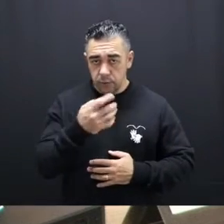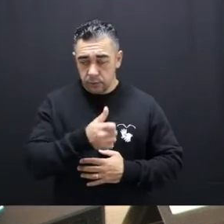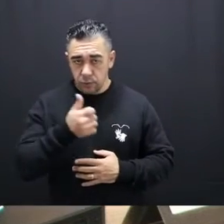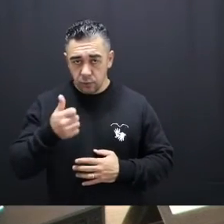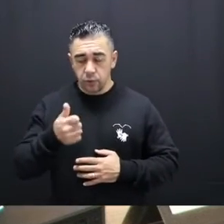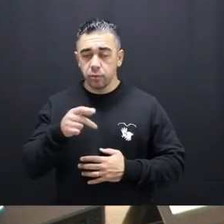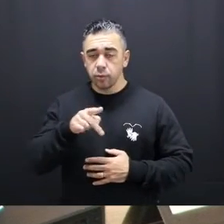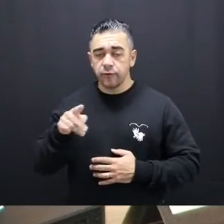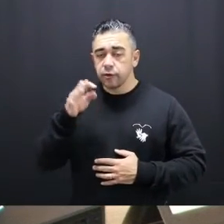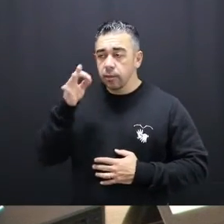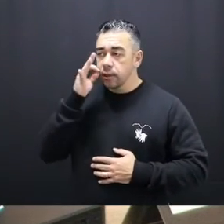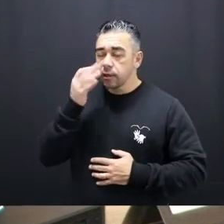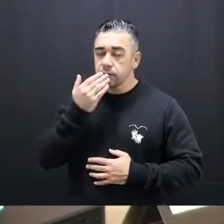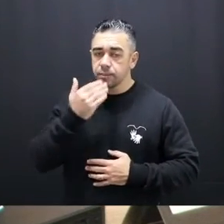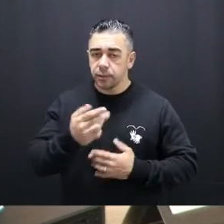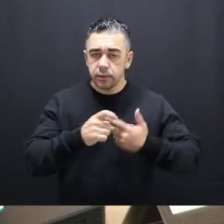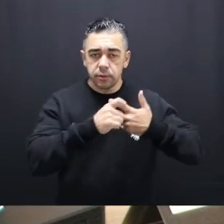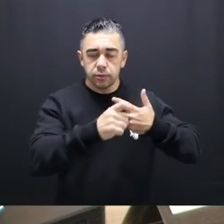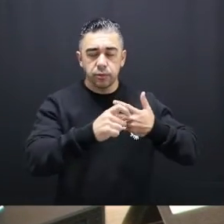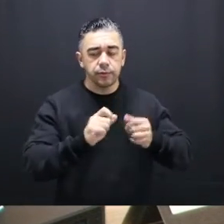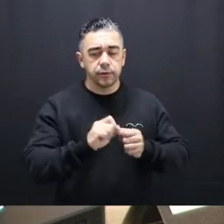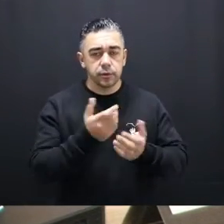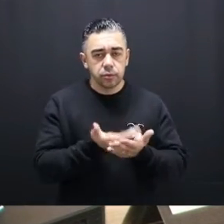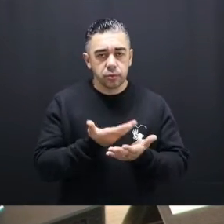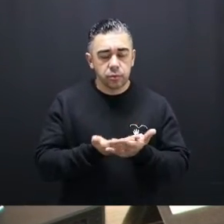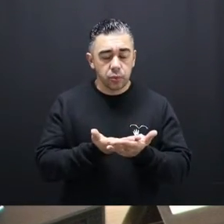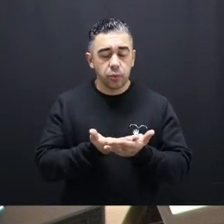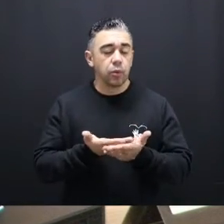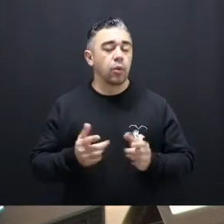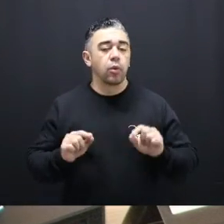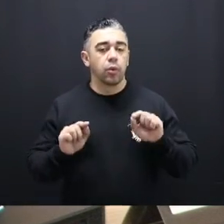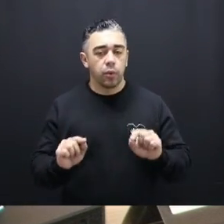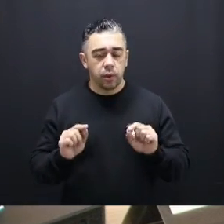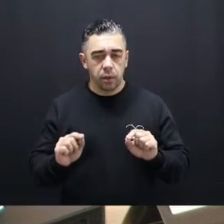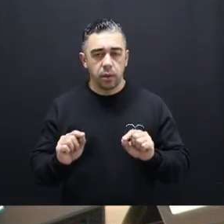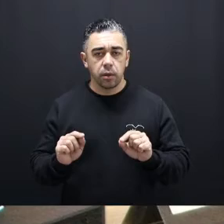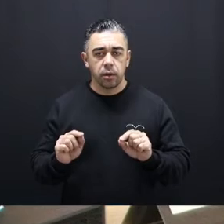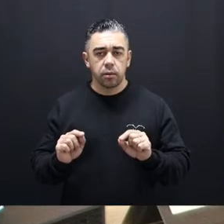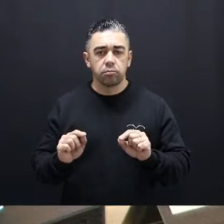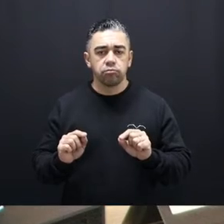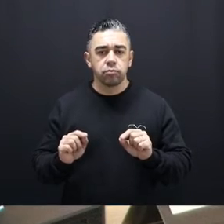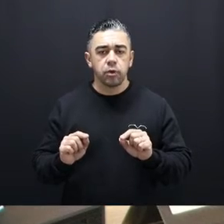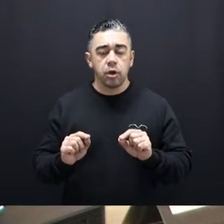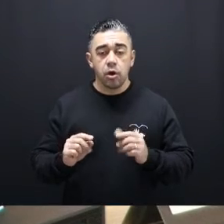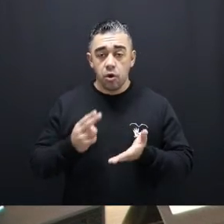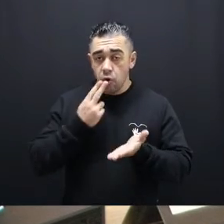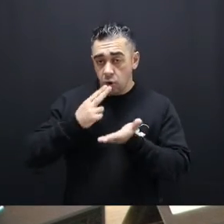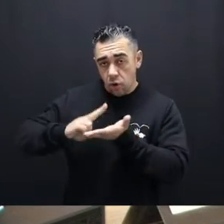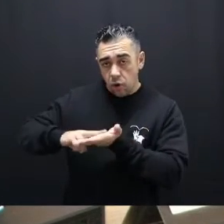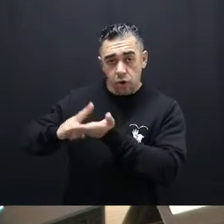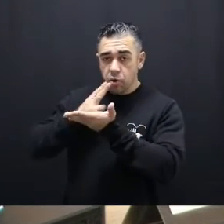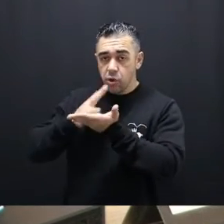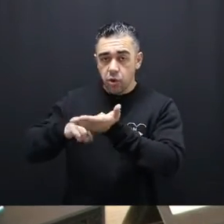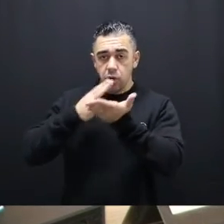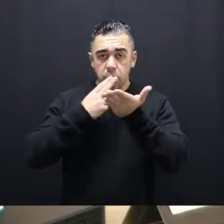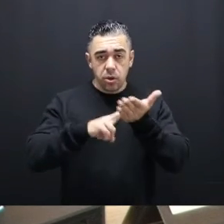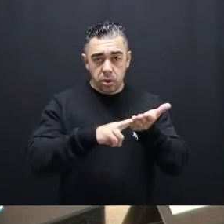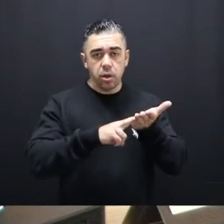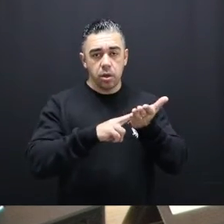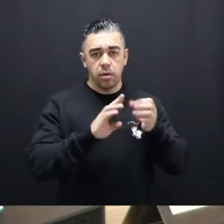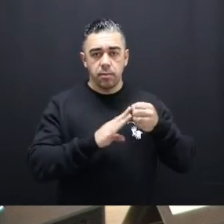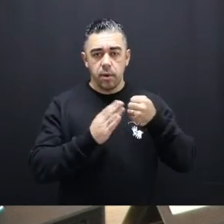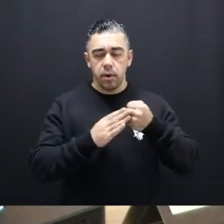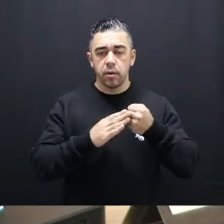Abelino Poder Executivo que viabiliza estudos para que as agências comunitárias de Correios nas regiões Campestre da Faxina